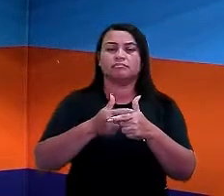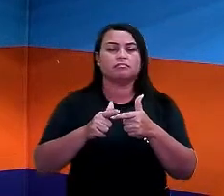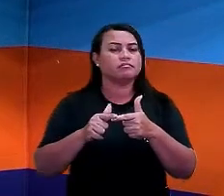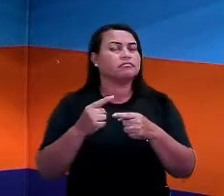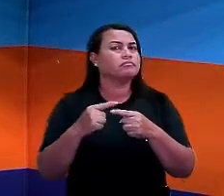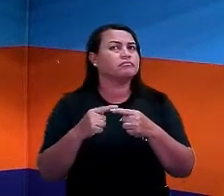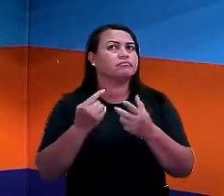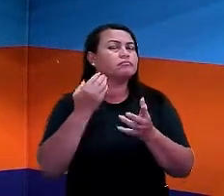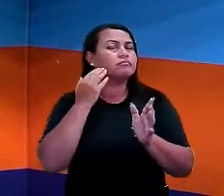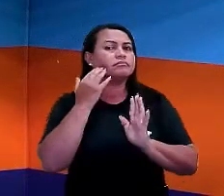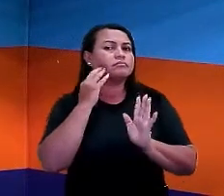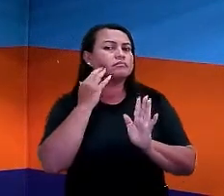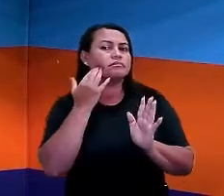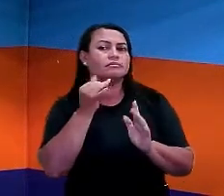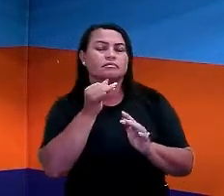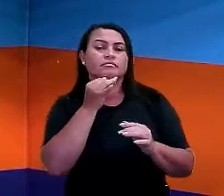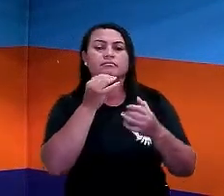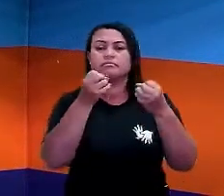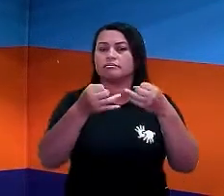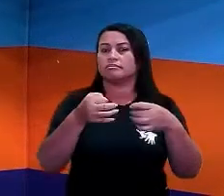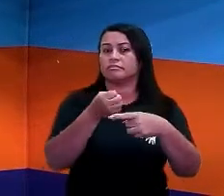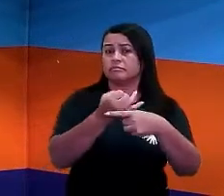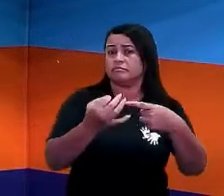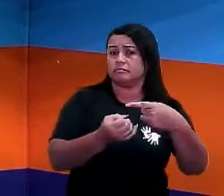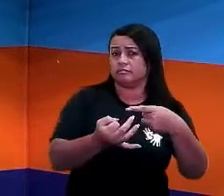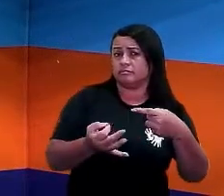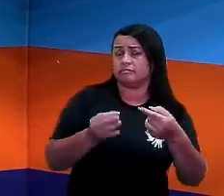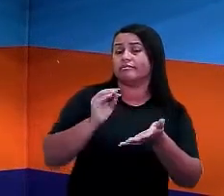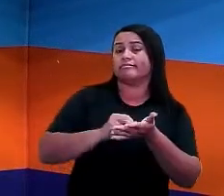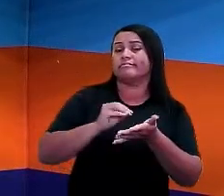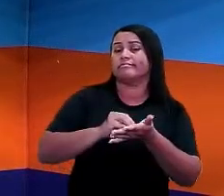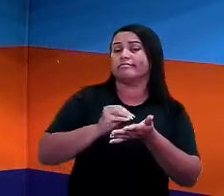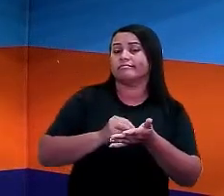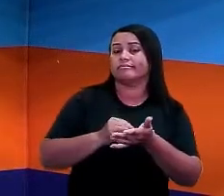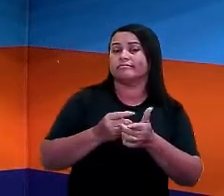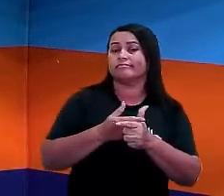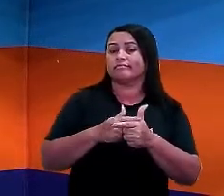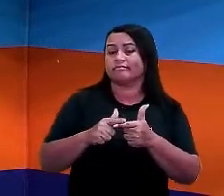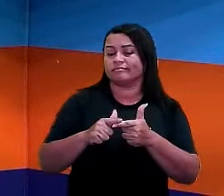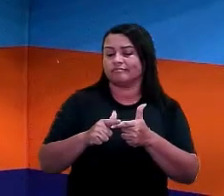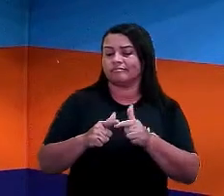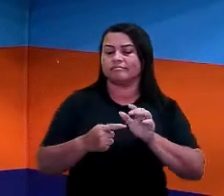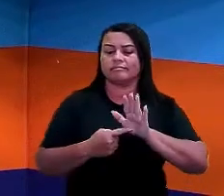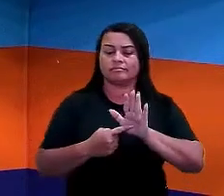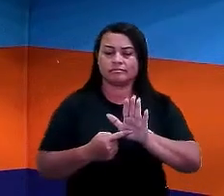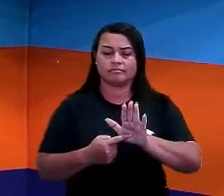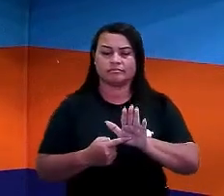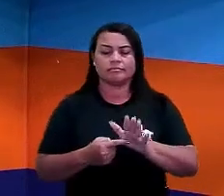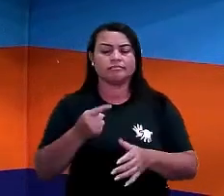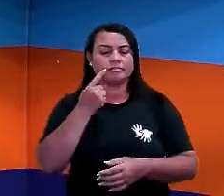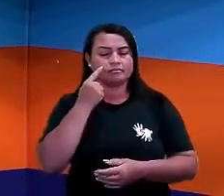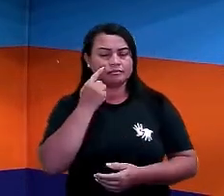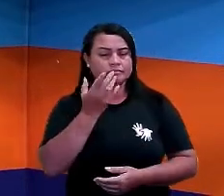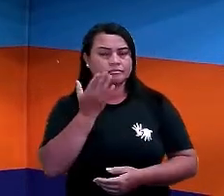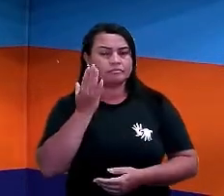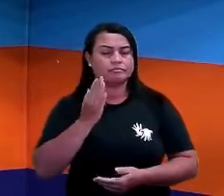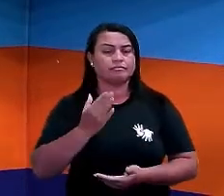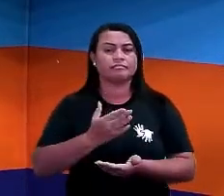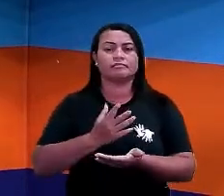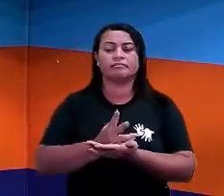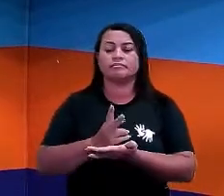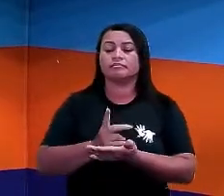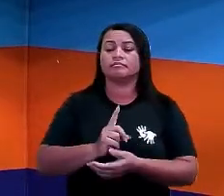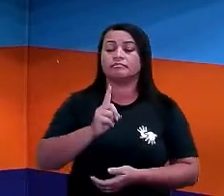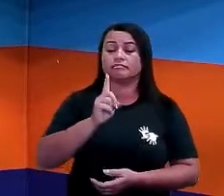tem sentido eu fazer fração se eu não sei divisão, tá bom? Então, vamos continuar. Só para a